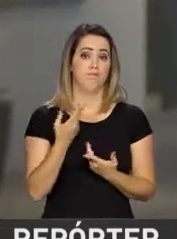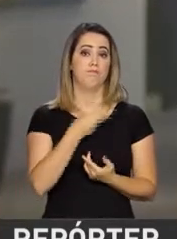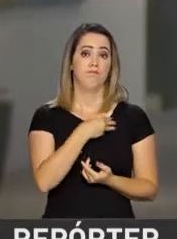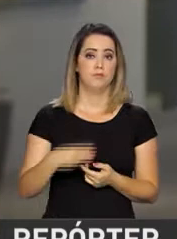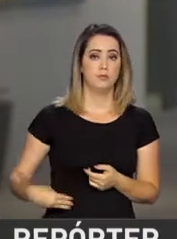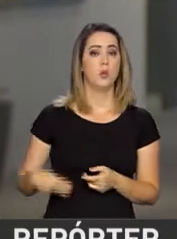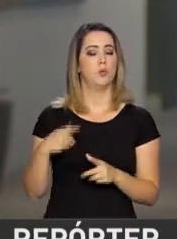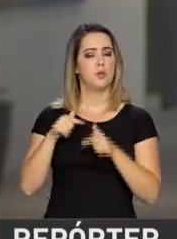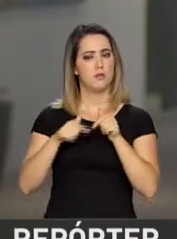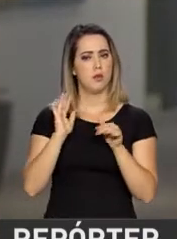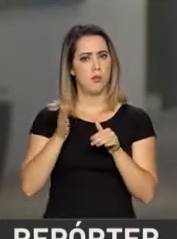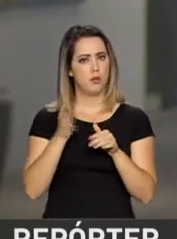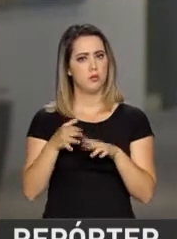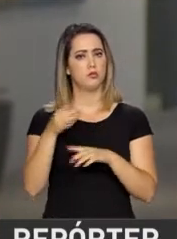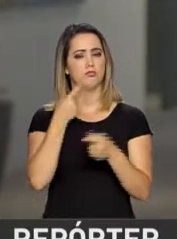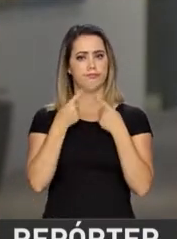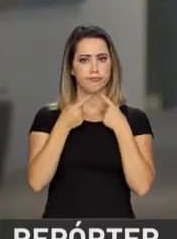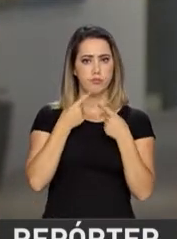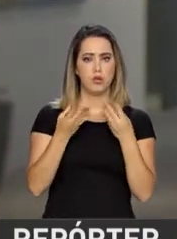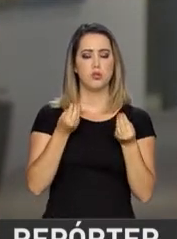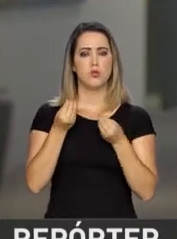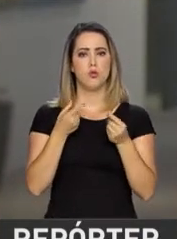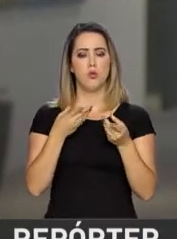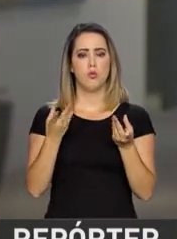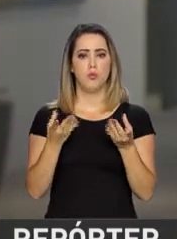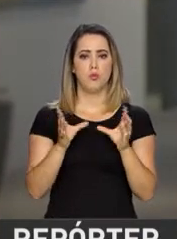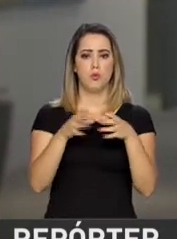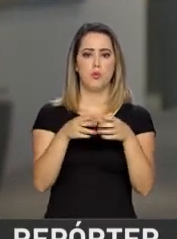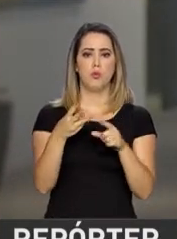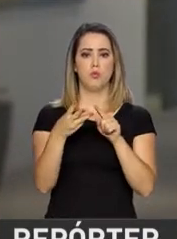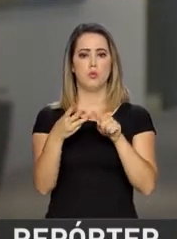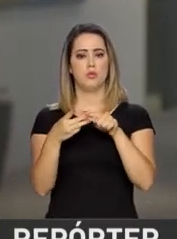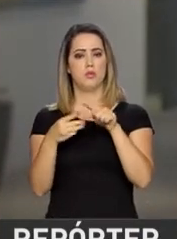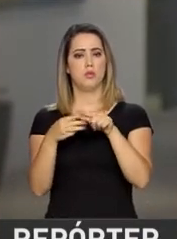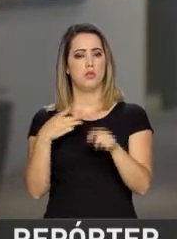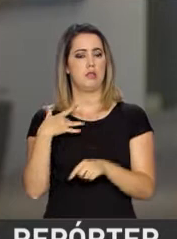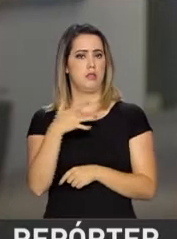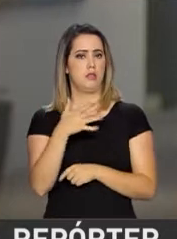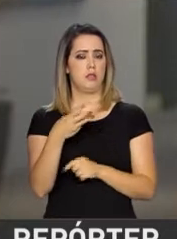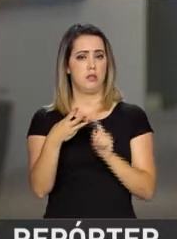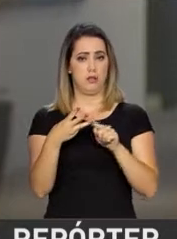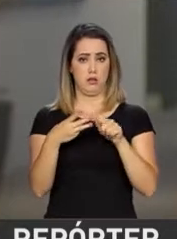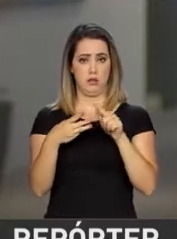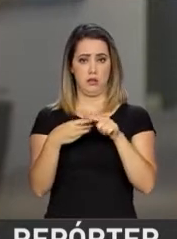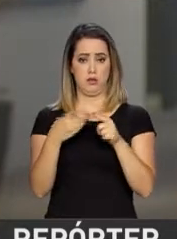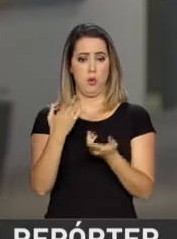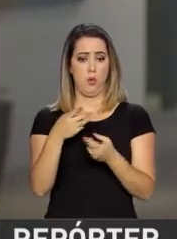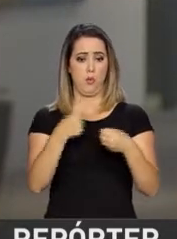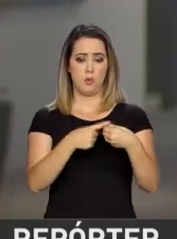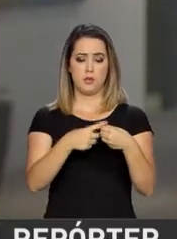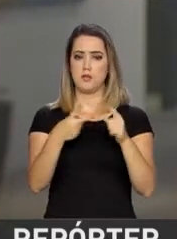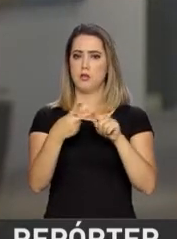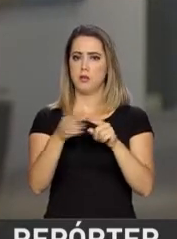tem discutido as questões da participação tripartite, o que é do município, o que é do Estado e o que é do Ministério,